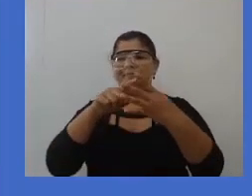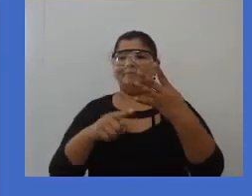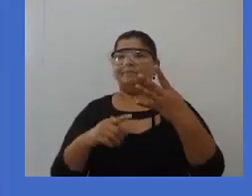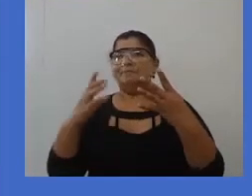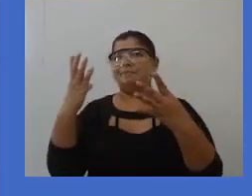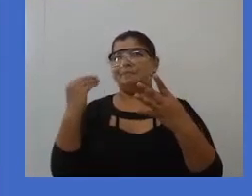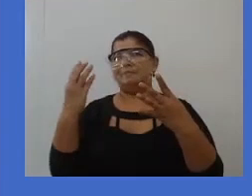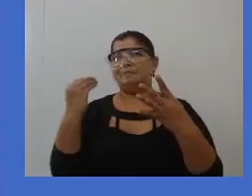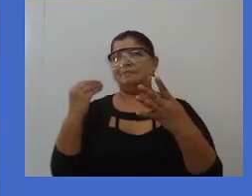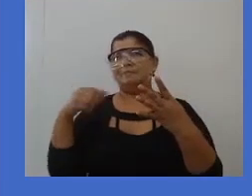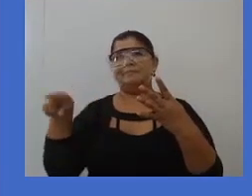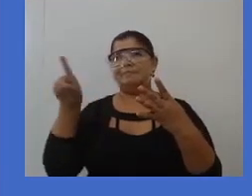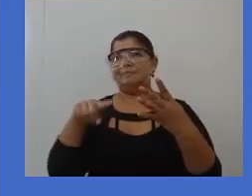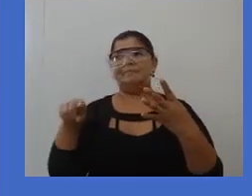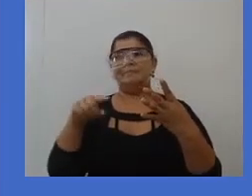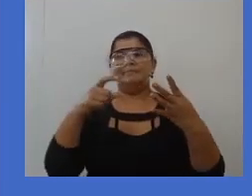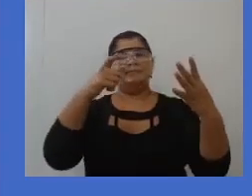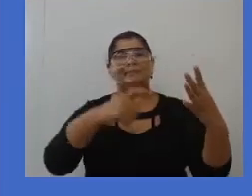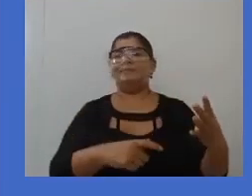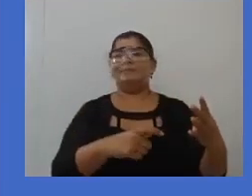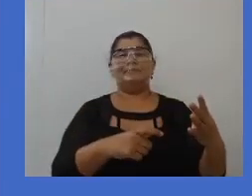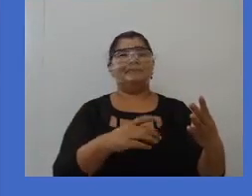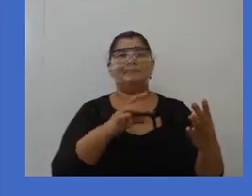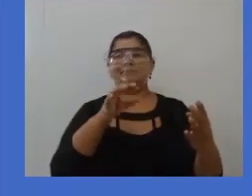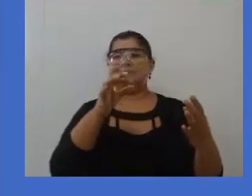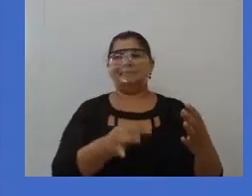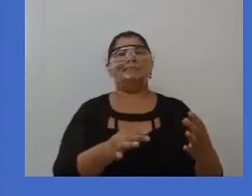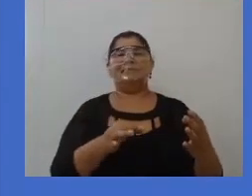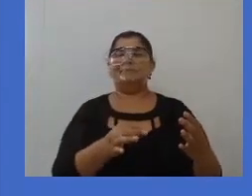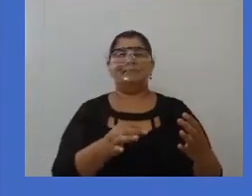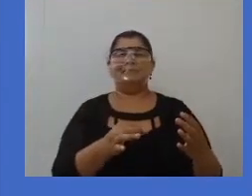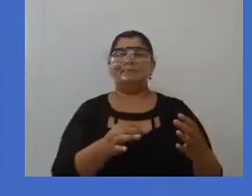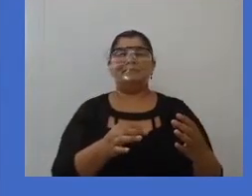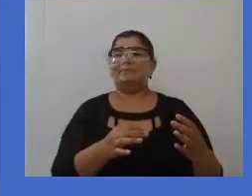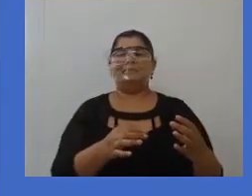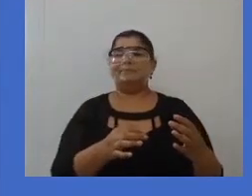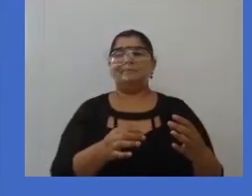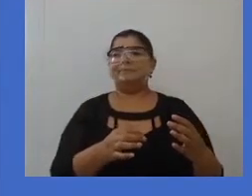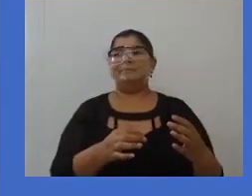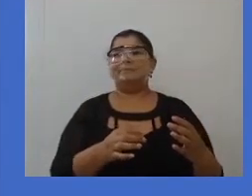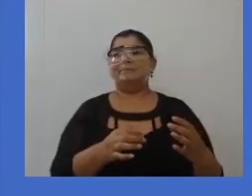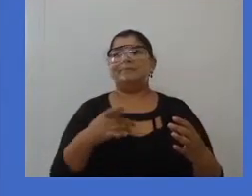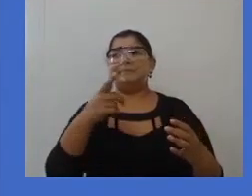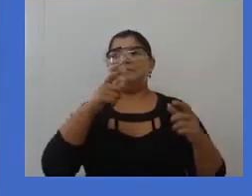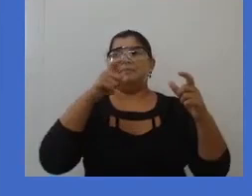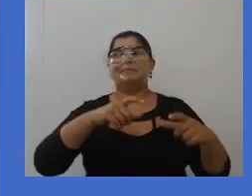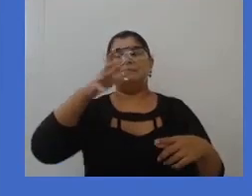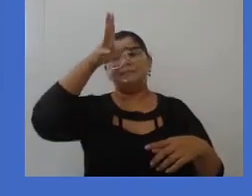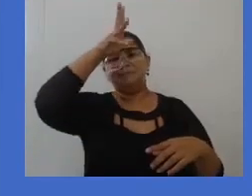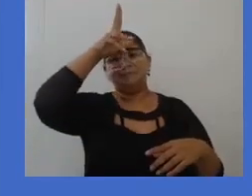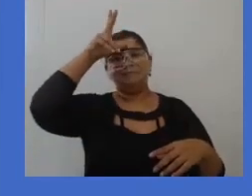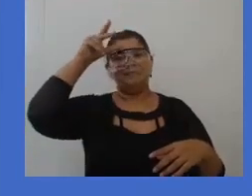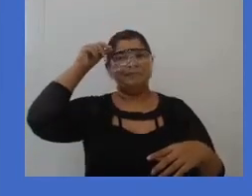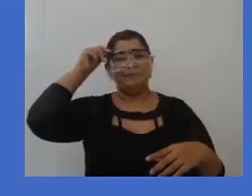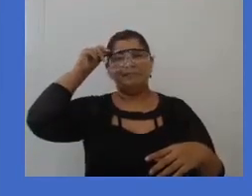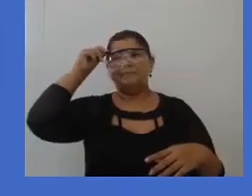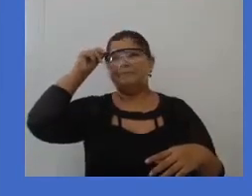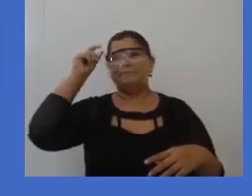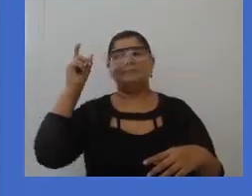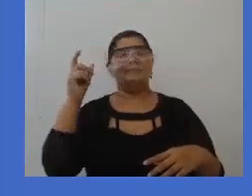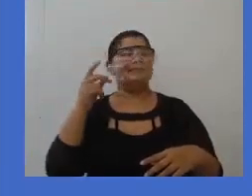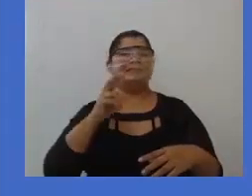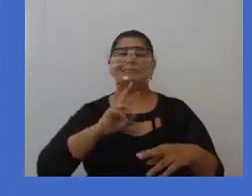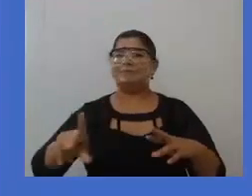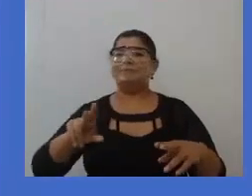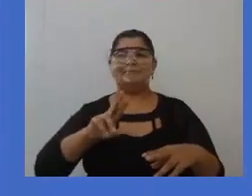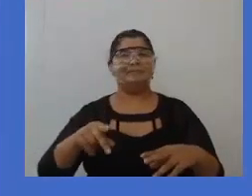fotos, nenhuma é do local que a pessoa diz ser. A pessoa diz que isso é na Amazônia, mas essas fotos